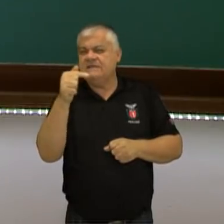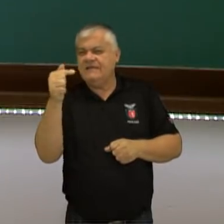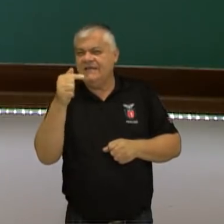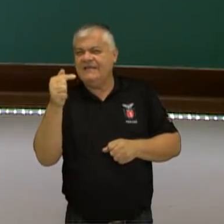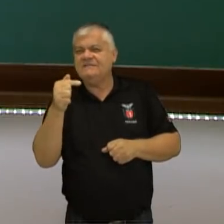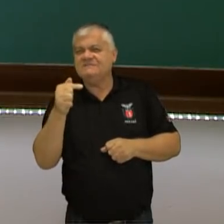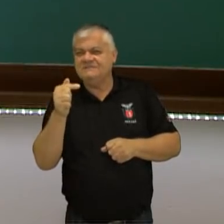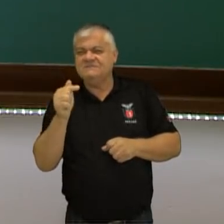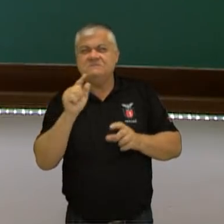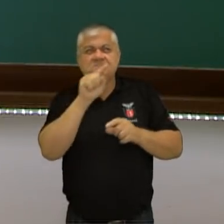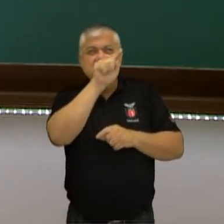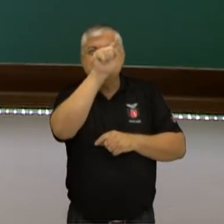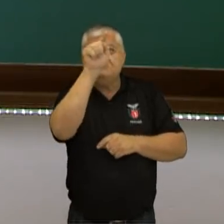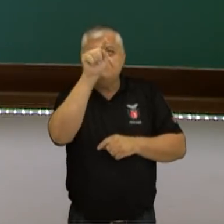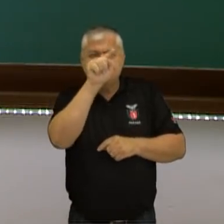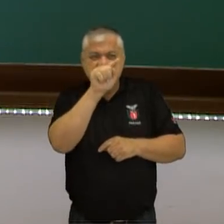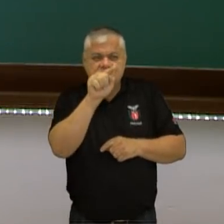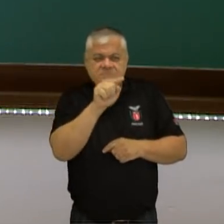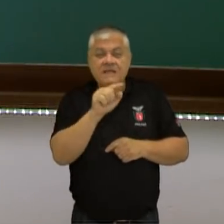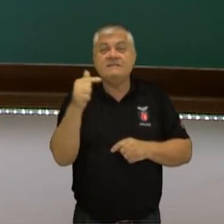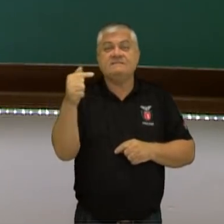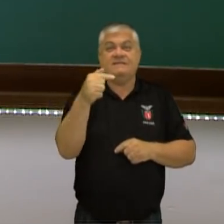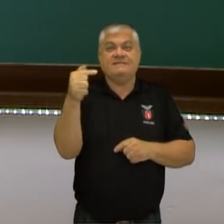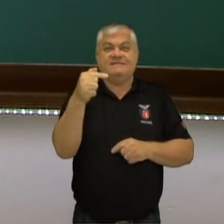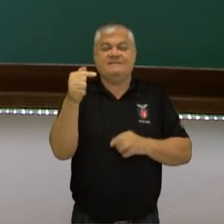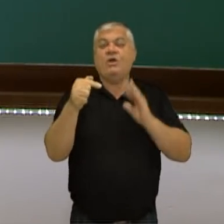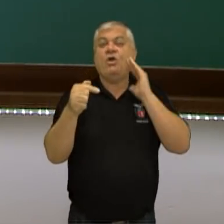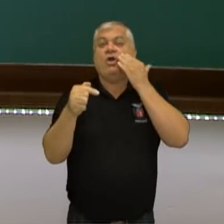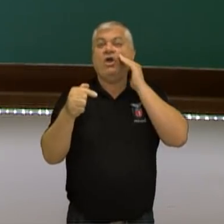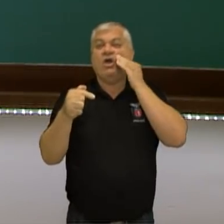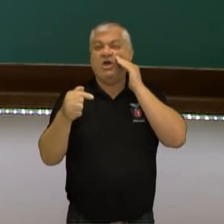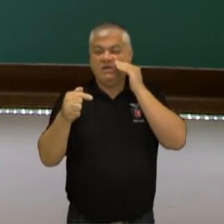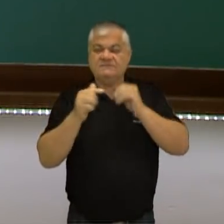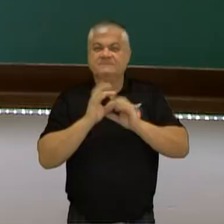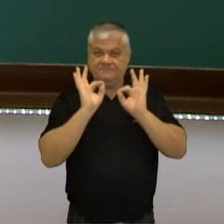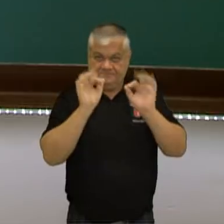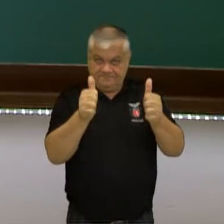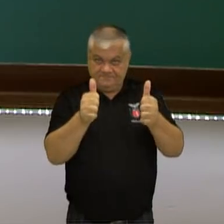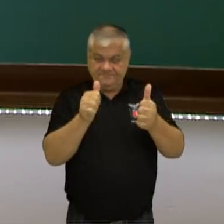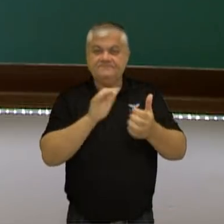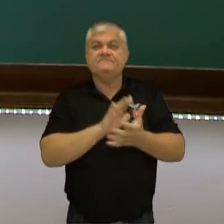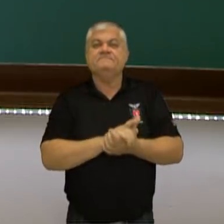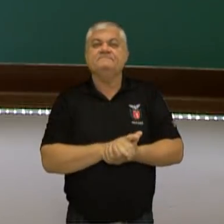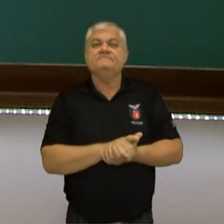77. Então, ao todo, eu tenho 77 quadradinhos pintados de rosa. Ok?